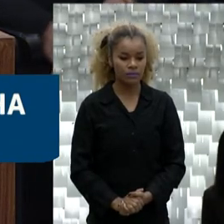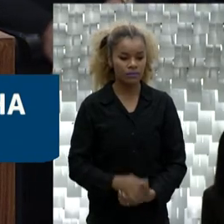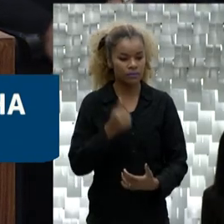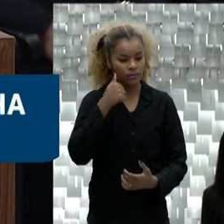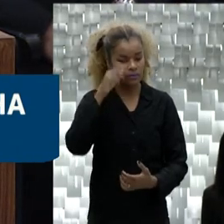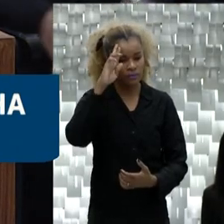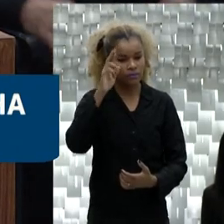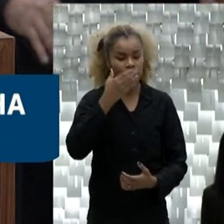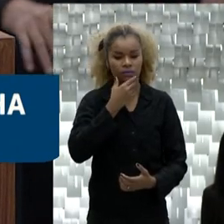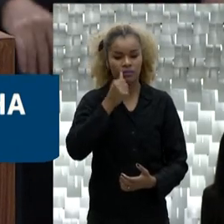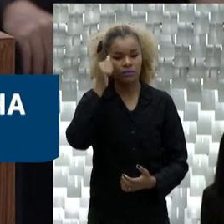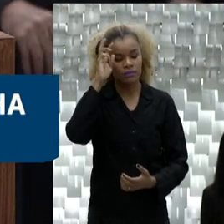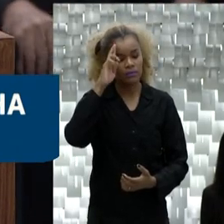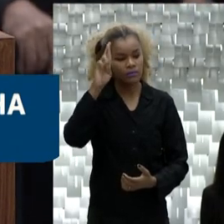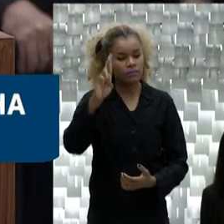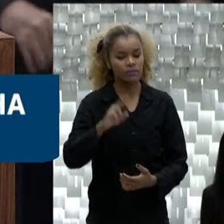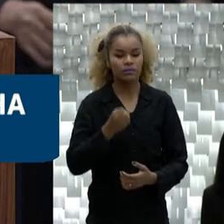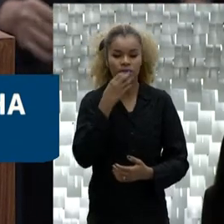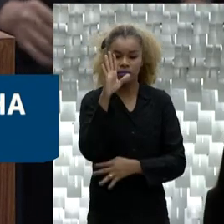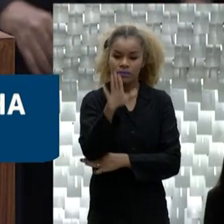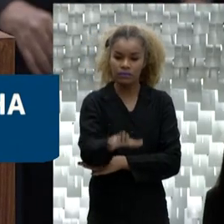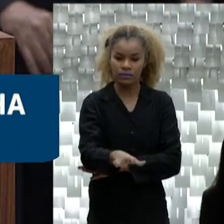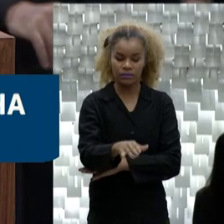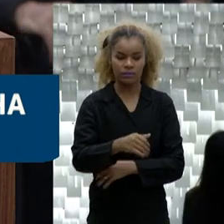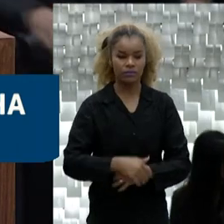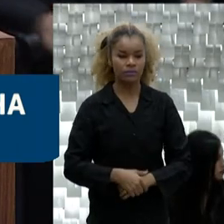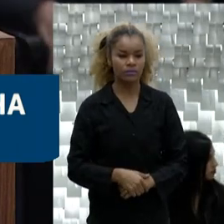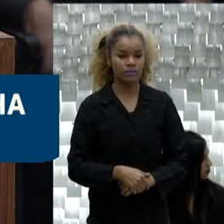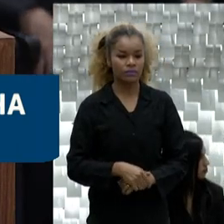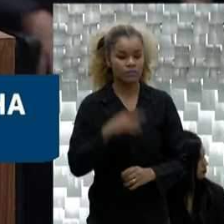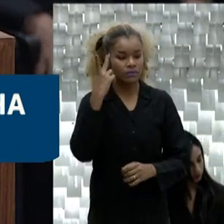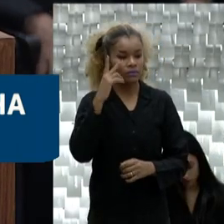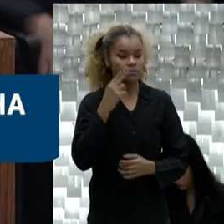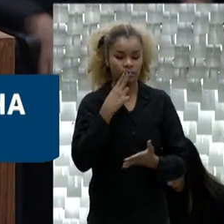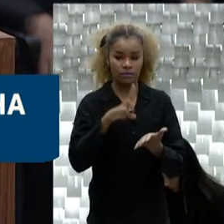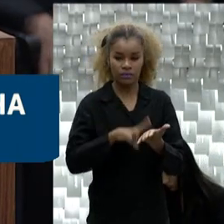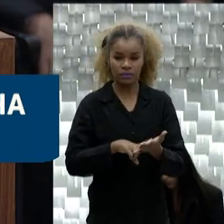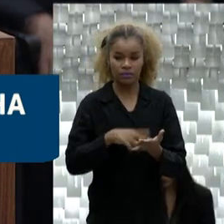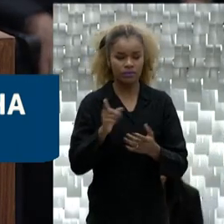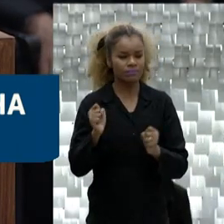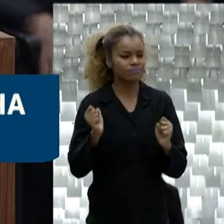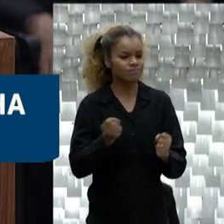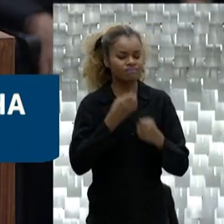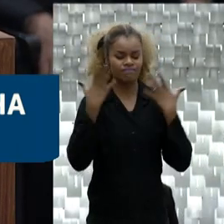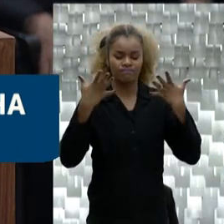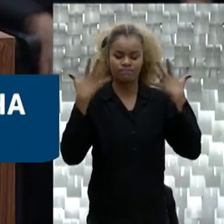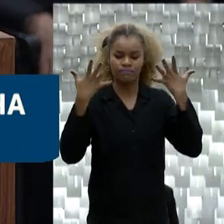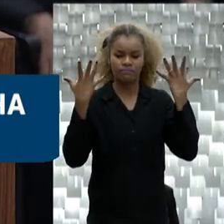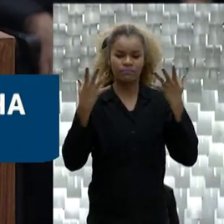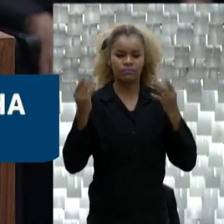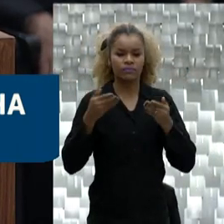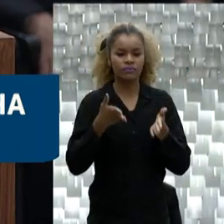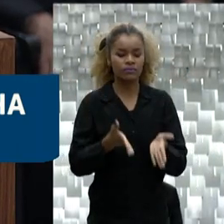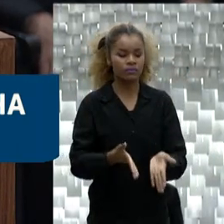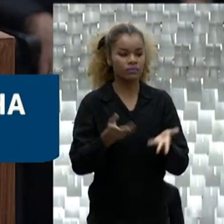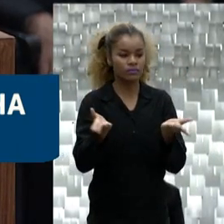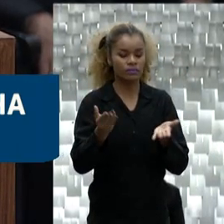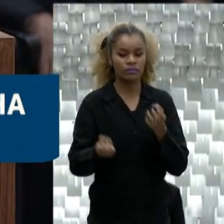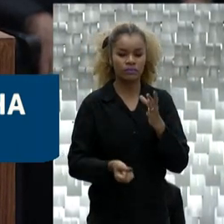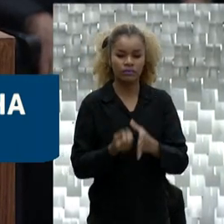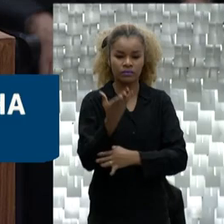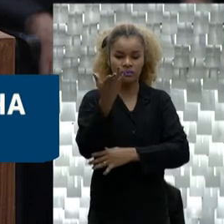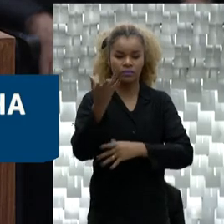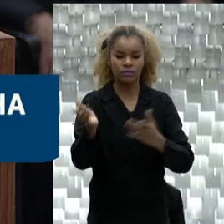Senhoras e senhores, uma boa tarde. Para os Correios, é uma enorme satisfação participar do